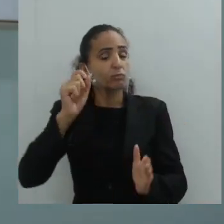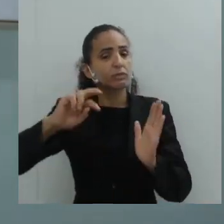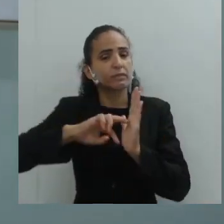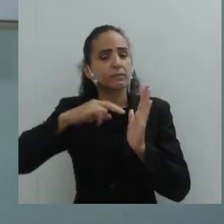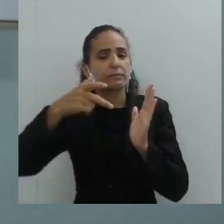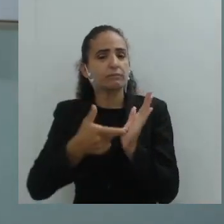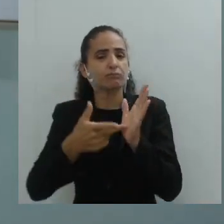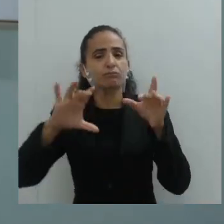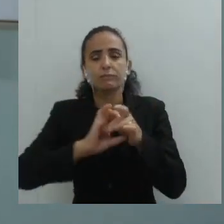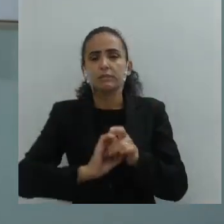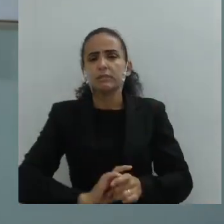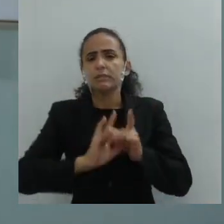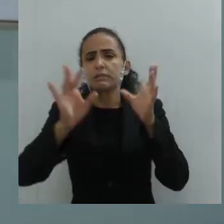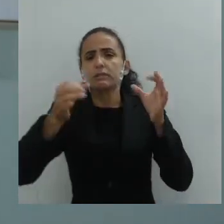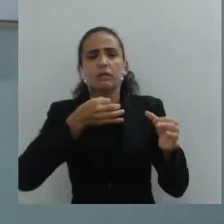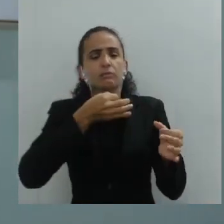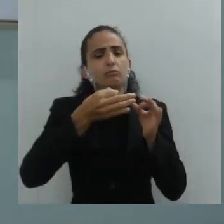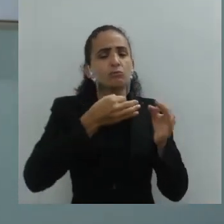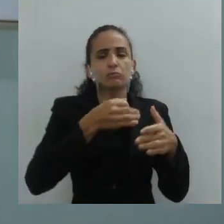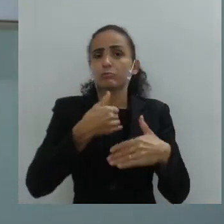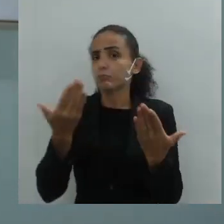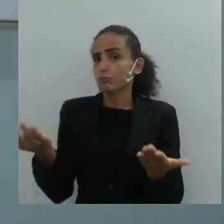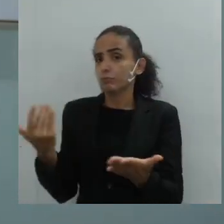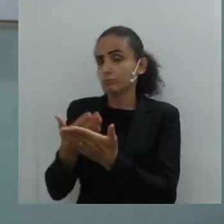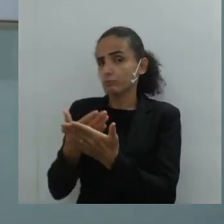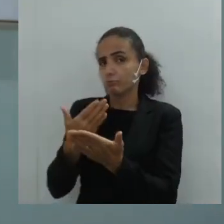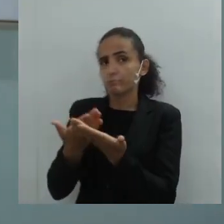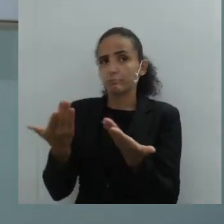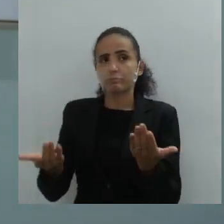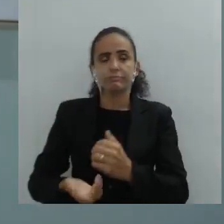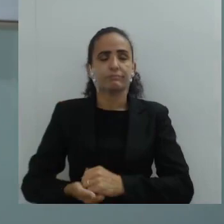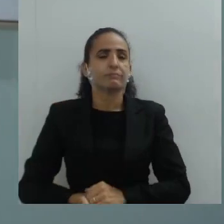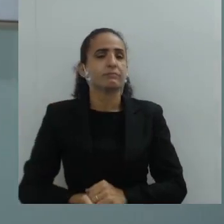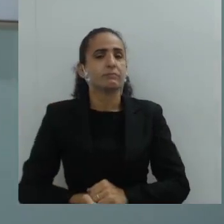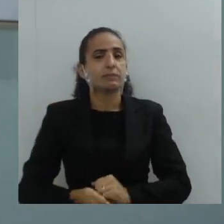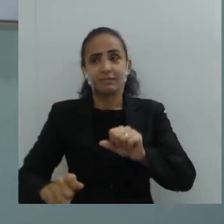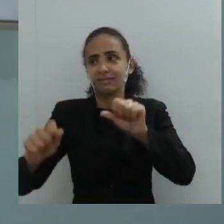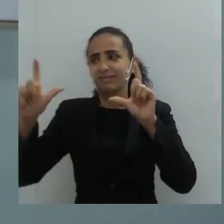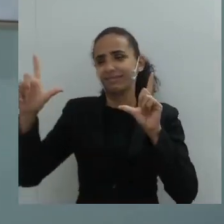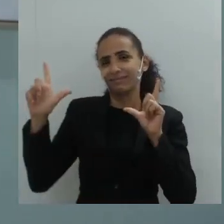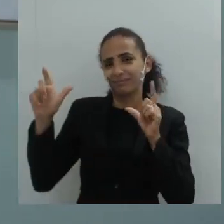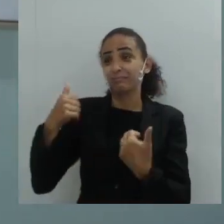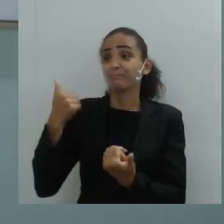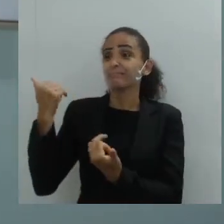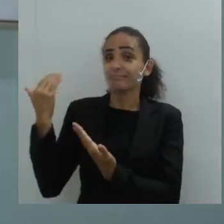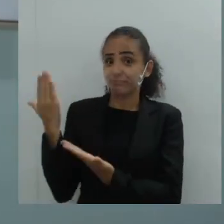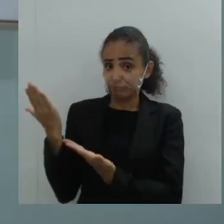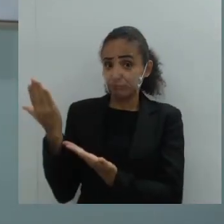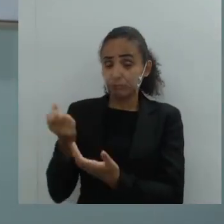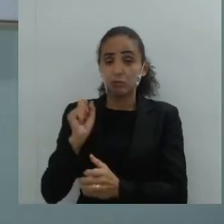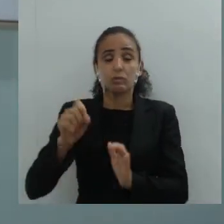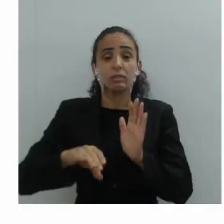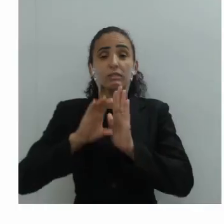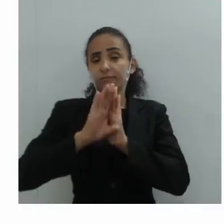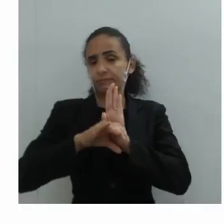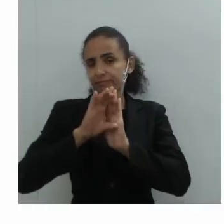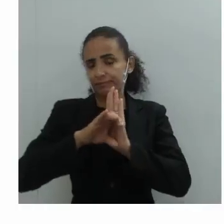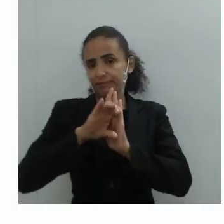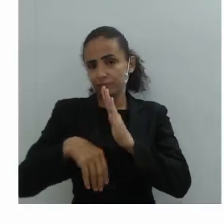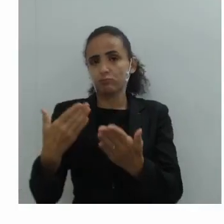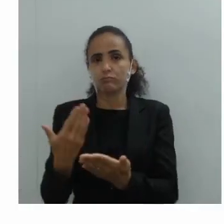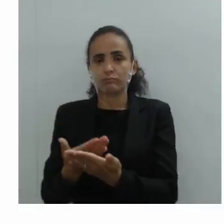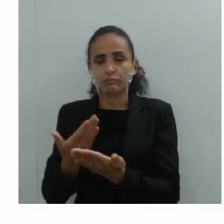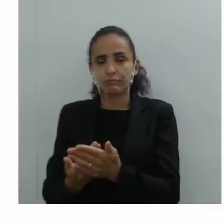a liberdade de expressão? Vamos ver? Na tela, trago para vocês o conceito. Vamos